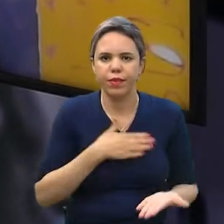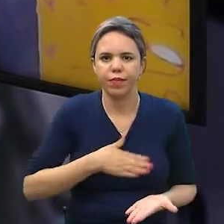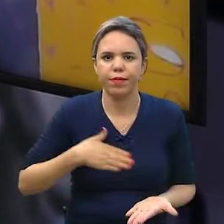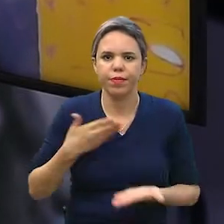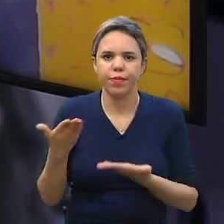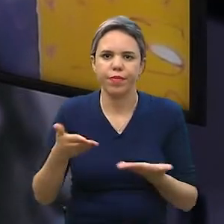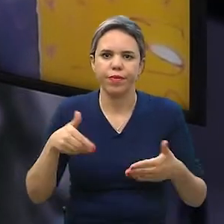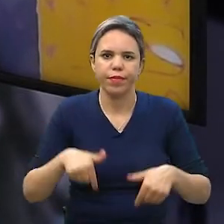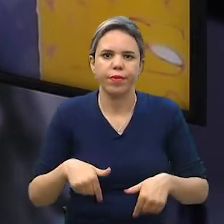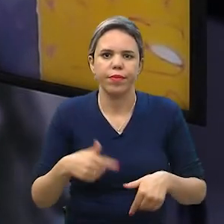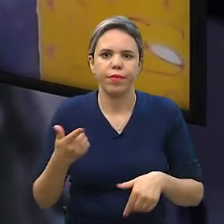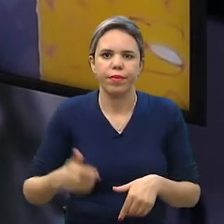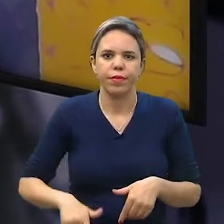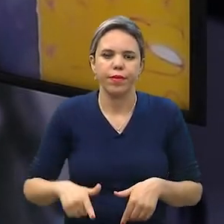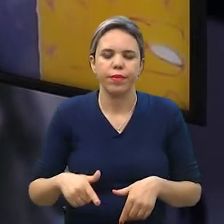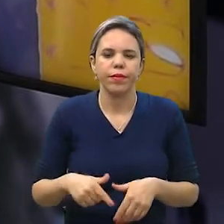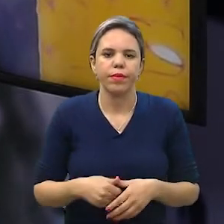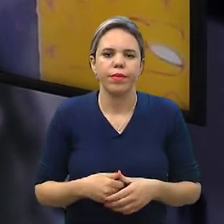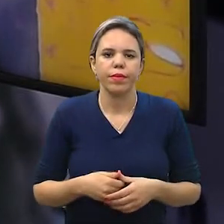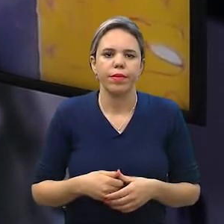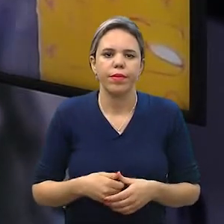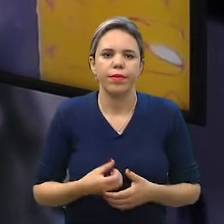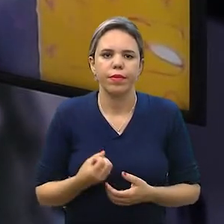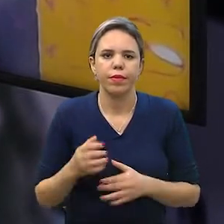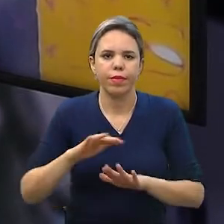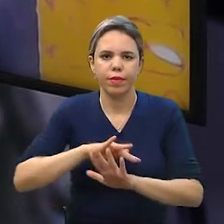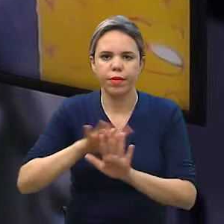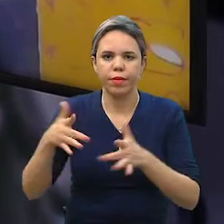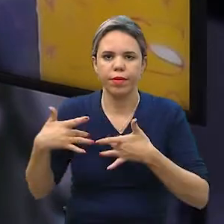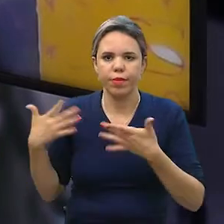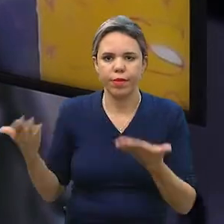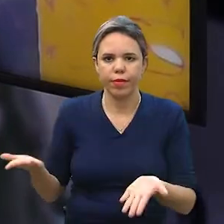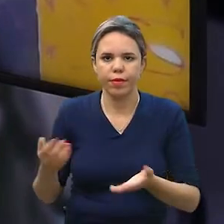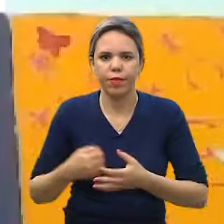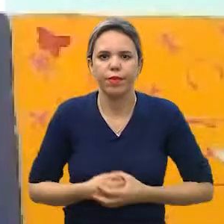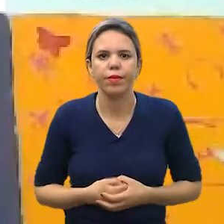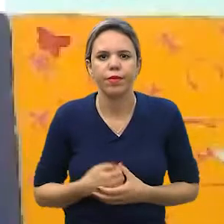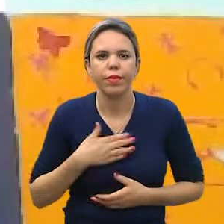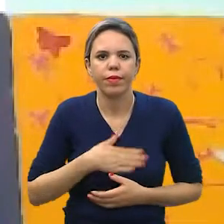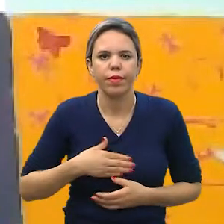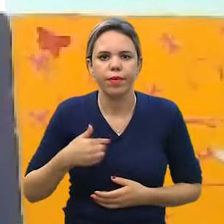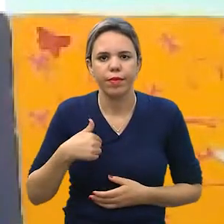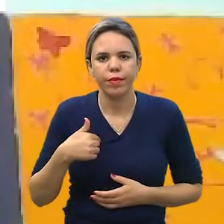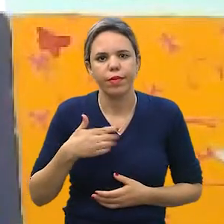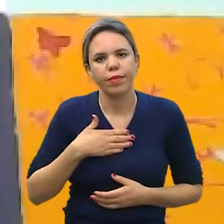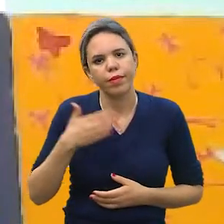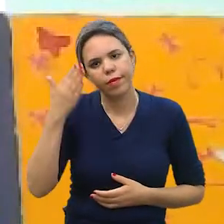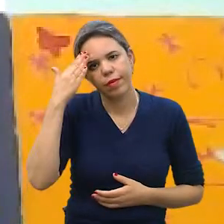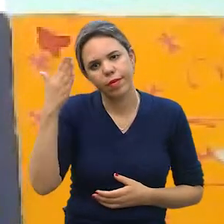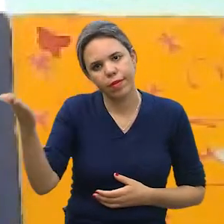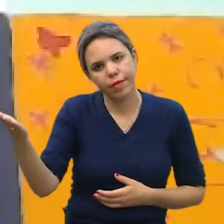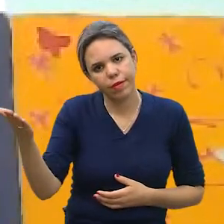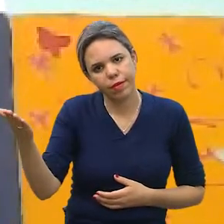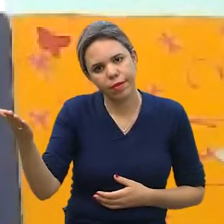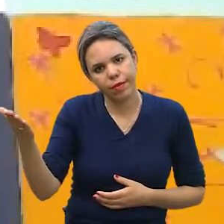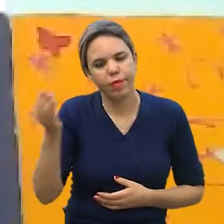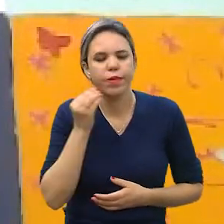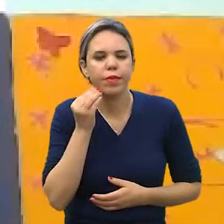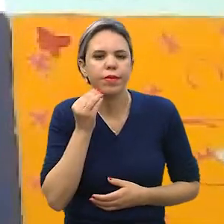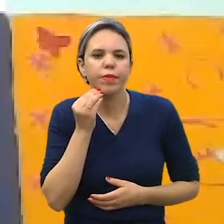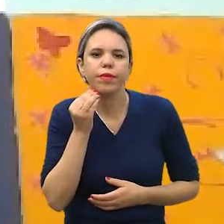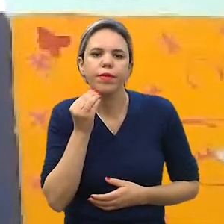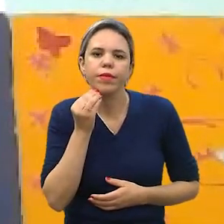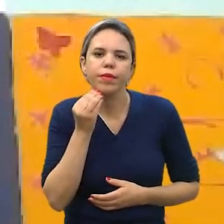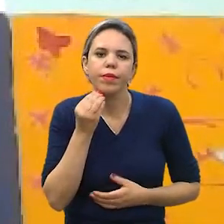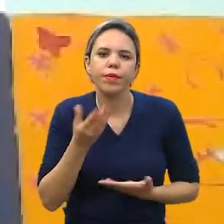prazer recebê-la aqui em mais uma das nossas edições Mãos Solidárias. Prazer é meu, Mariana. Muito obrigada por essa